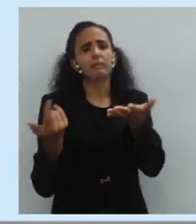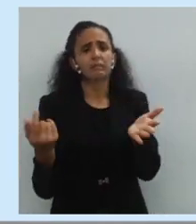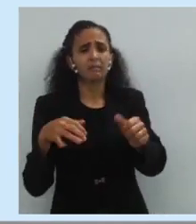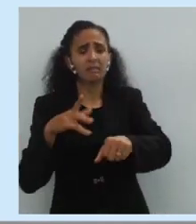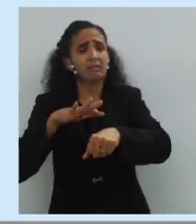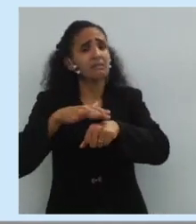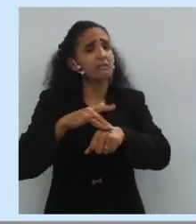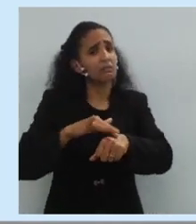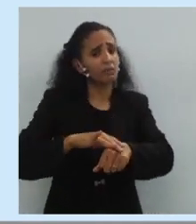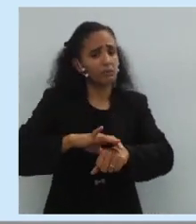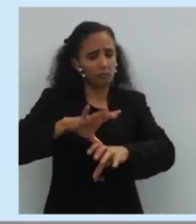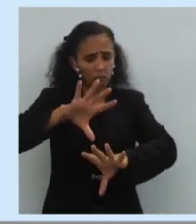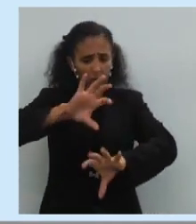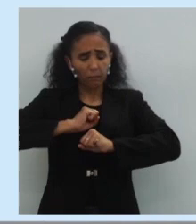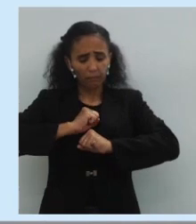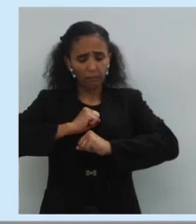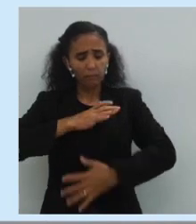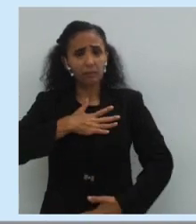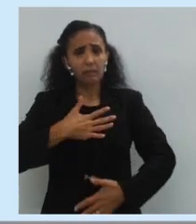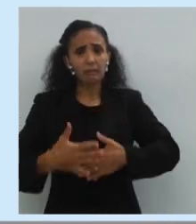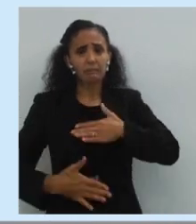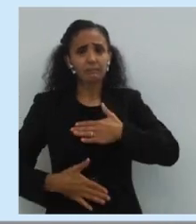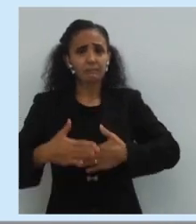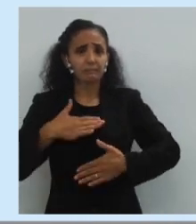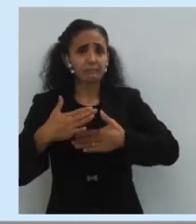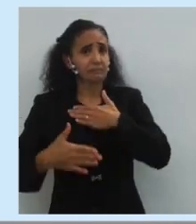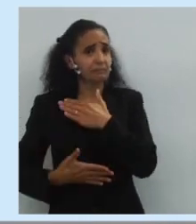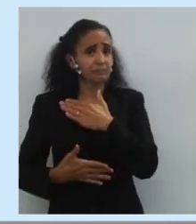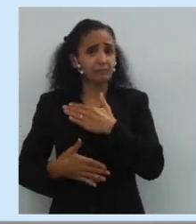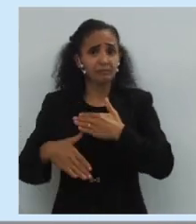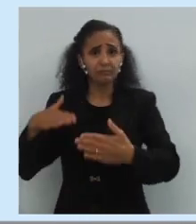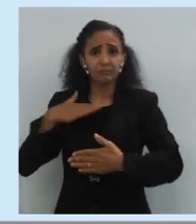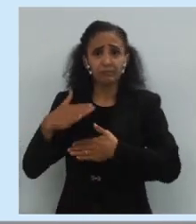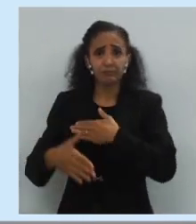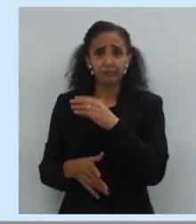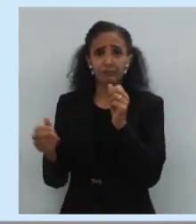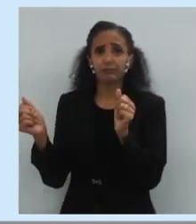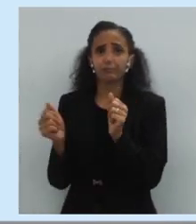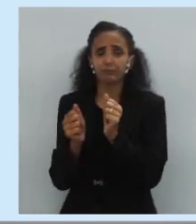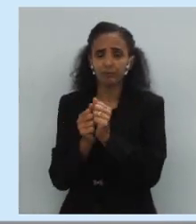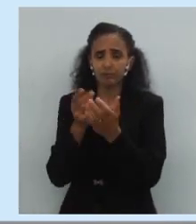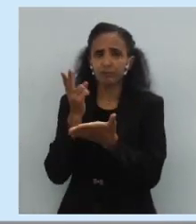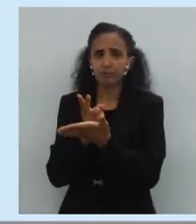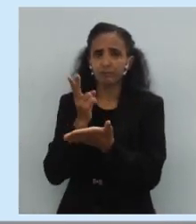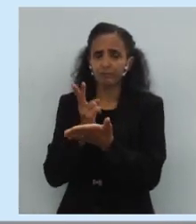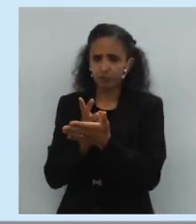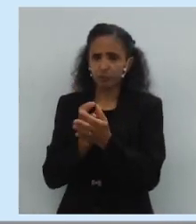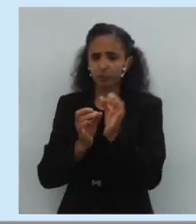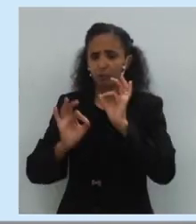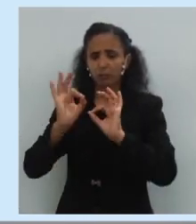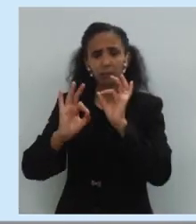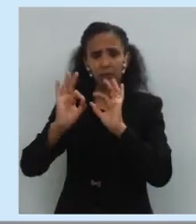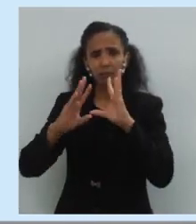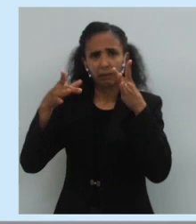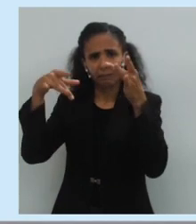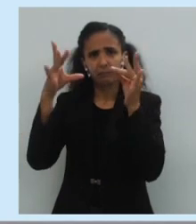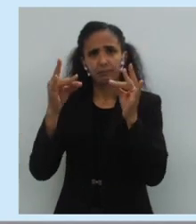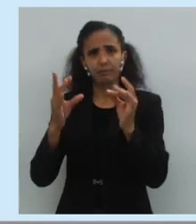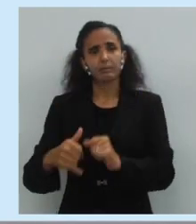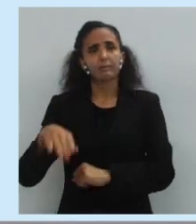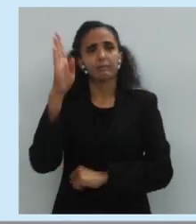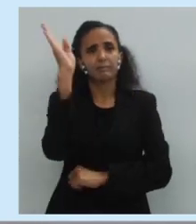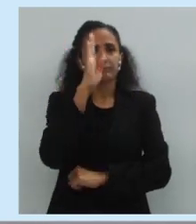mundial, né, carregue essa bactéria no corpo. Como não é uma doença de notificação